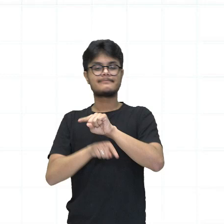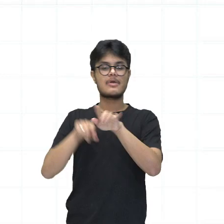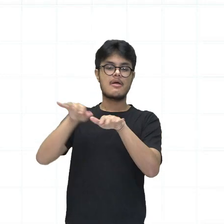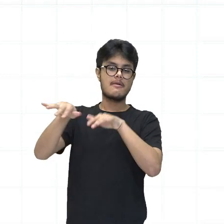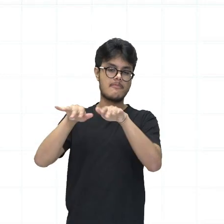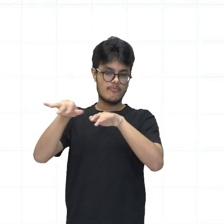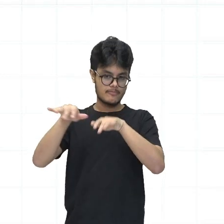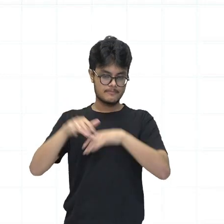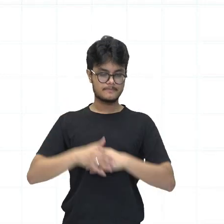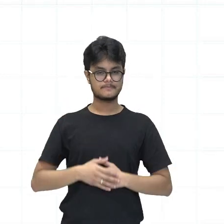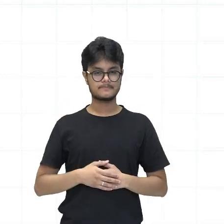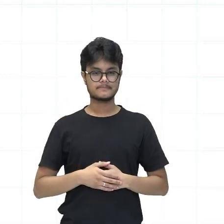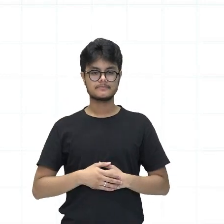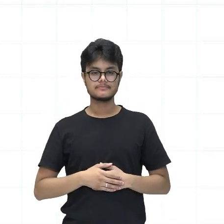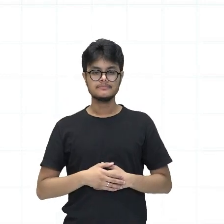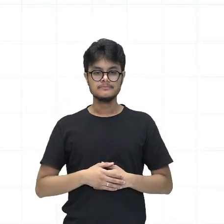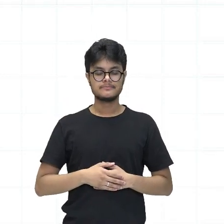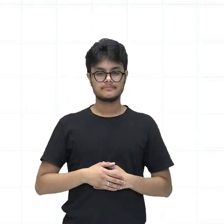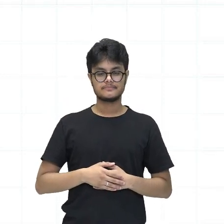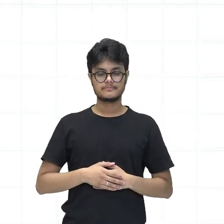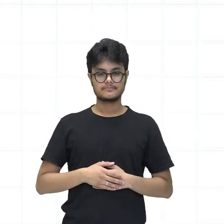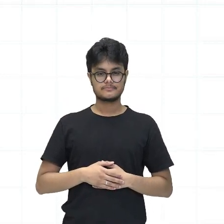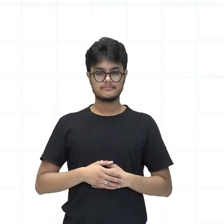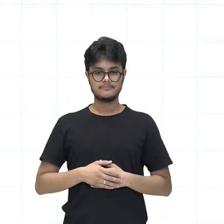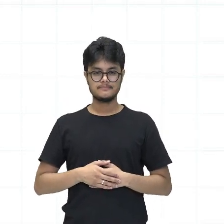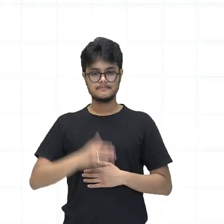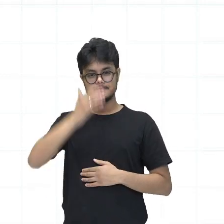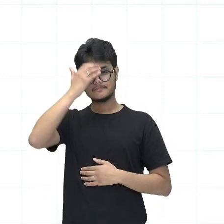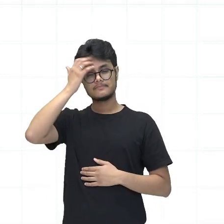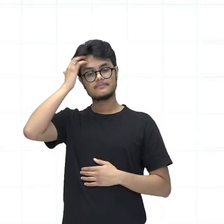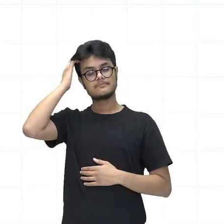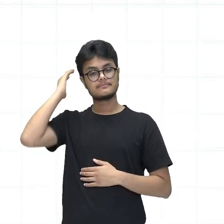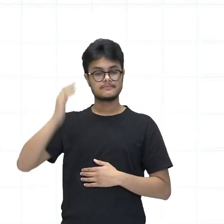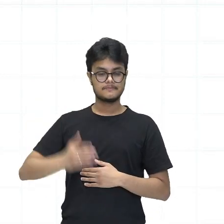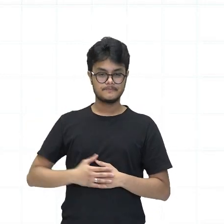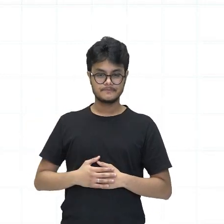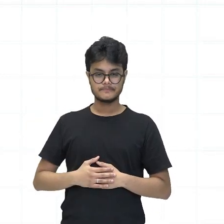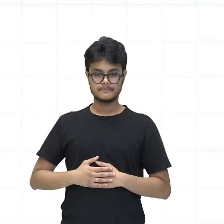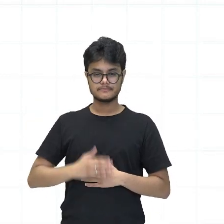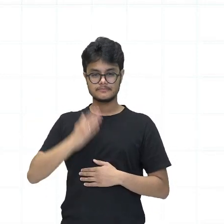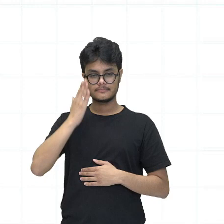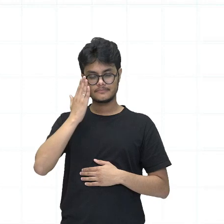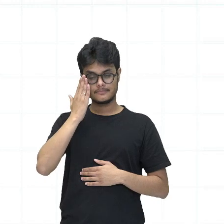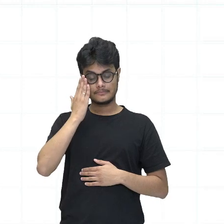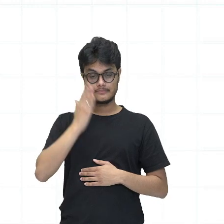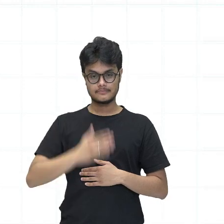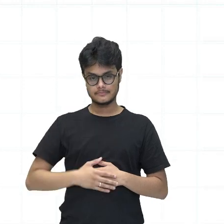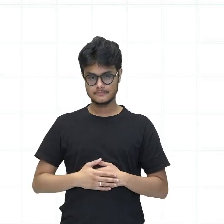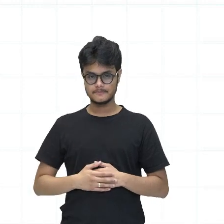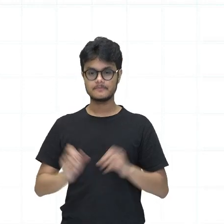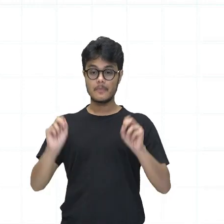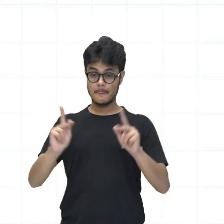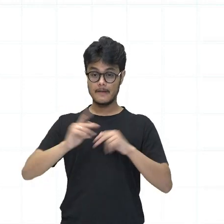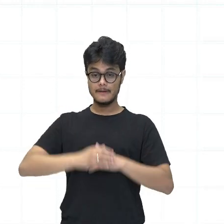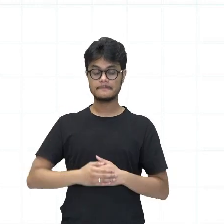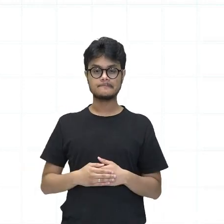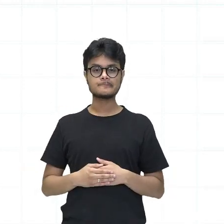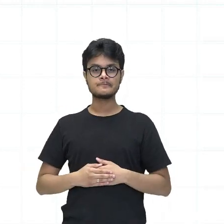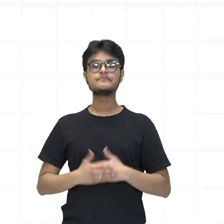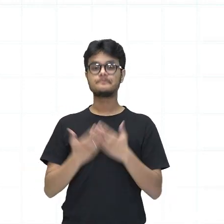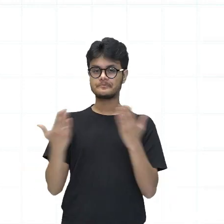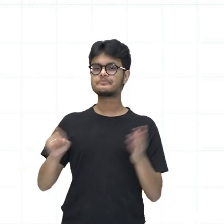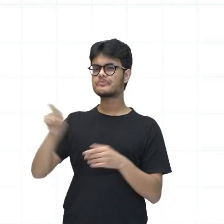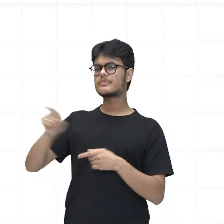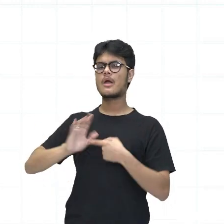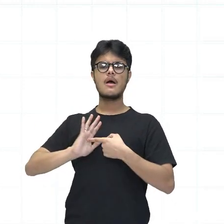energia térmica com uma fonte de calor e uma energia mecânica com uma execução de trabalho. Essa